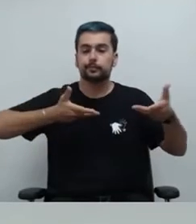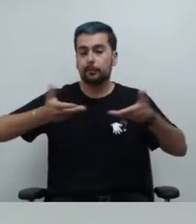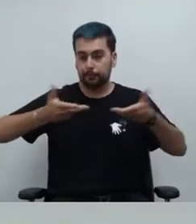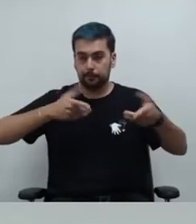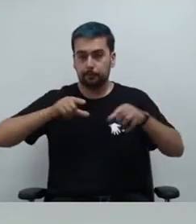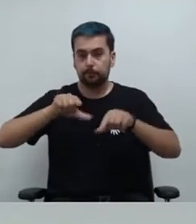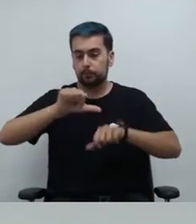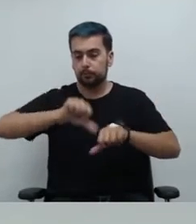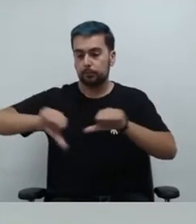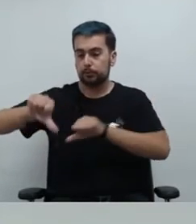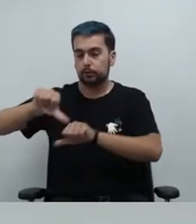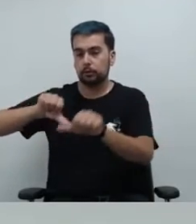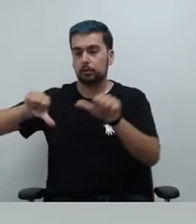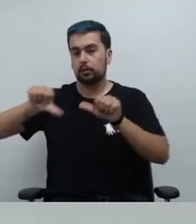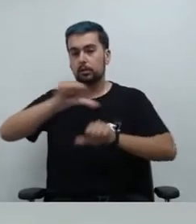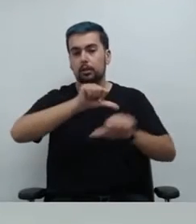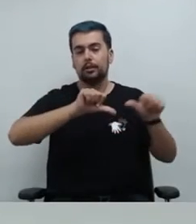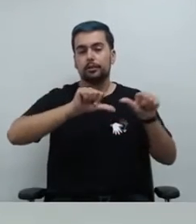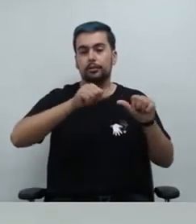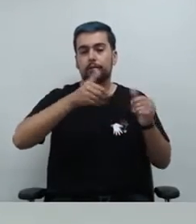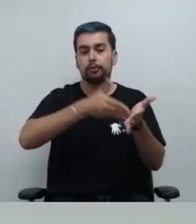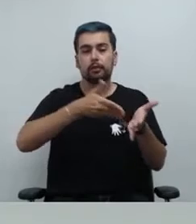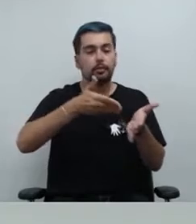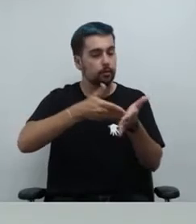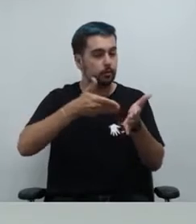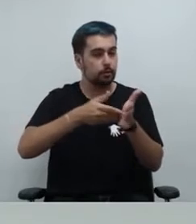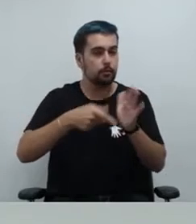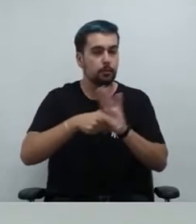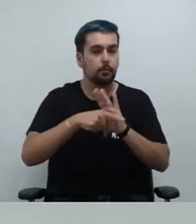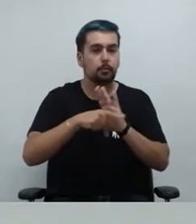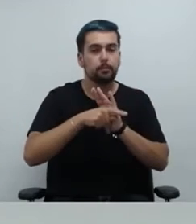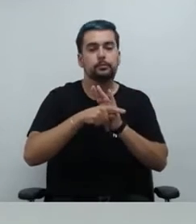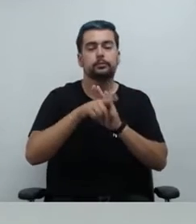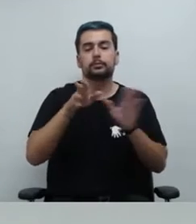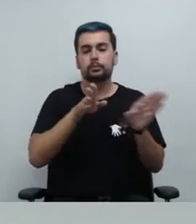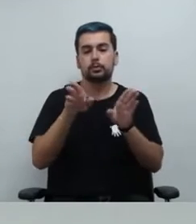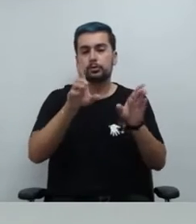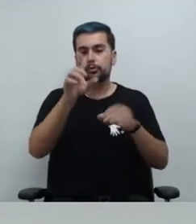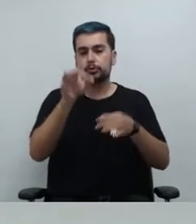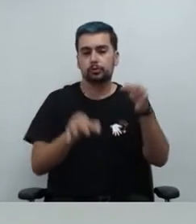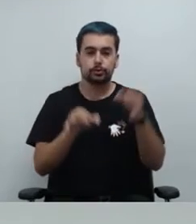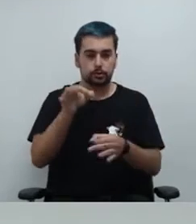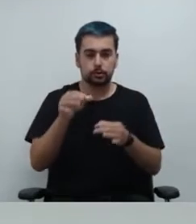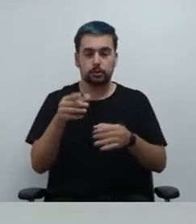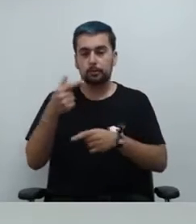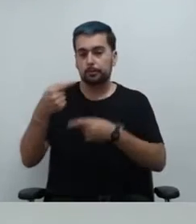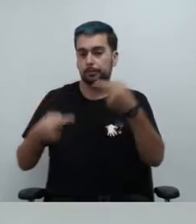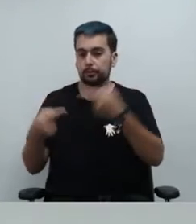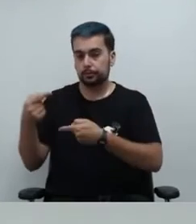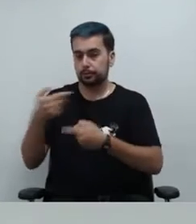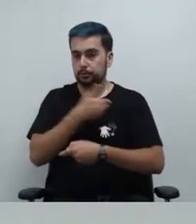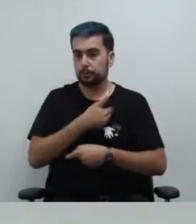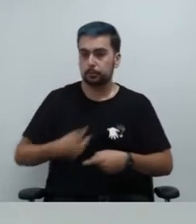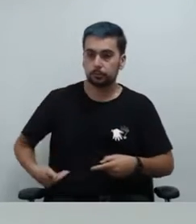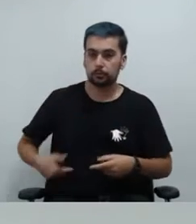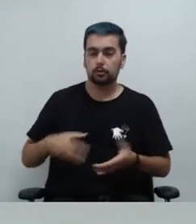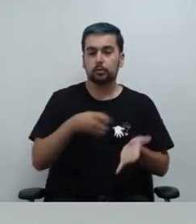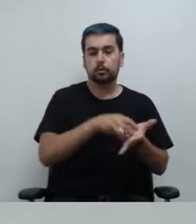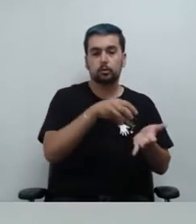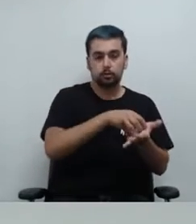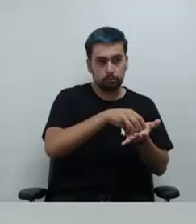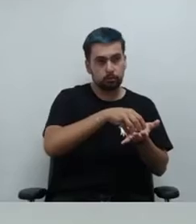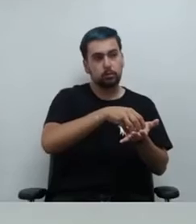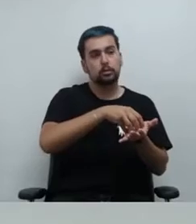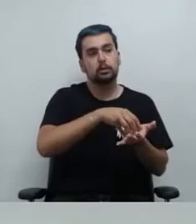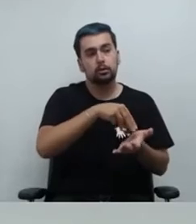que dificultam o acesso à justiça e às políticas públicas de Estado. Nesse sentido, o Núcleo de Cidadania e Direitos Humanos tem